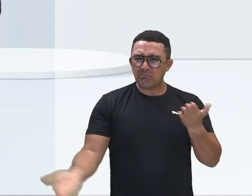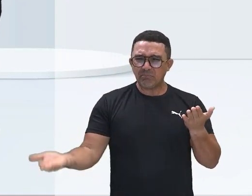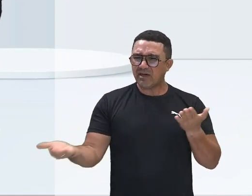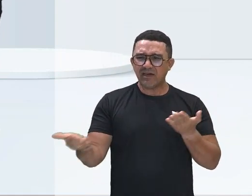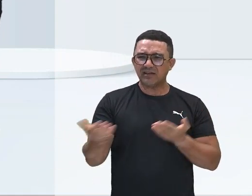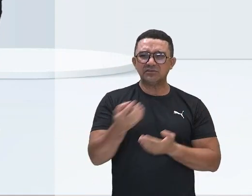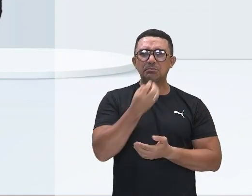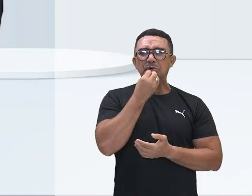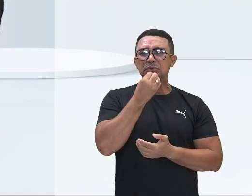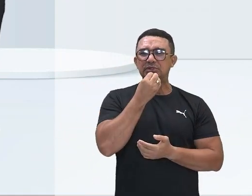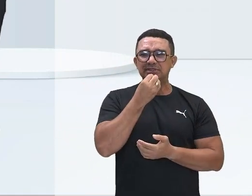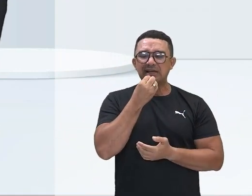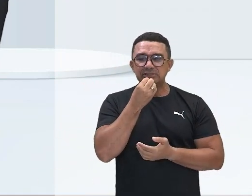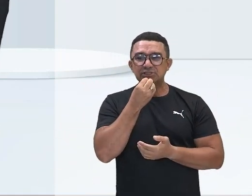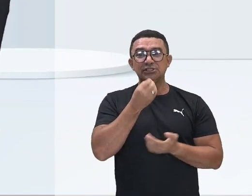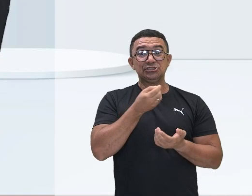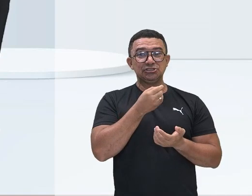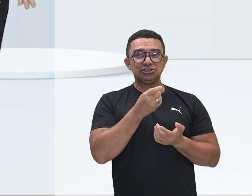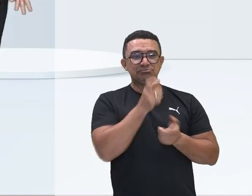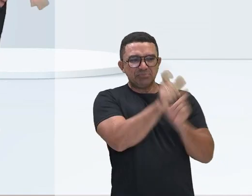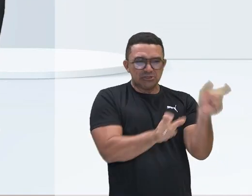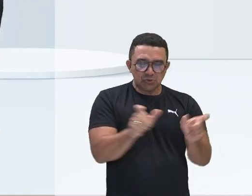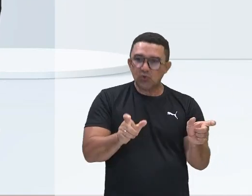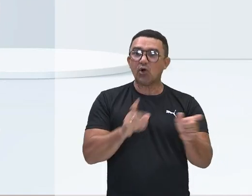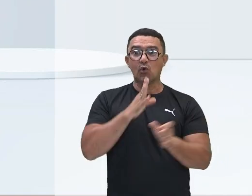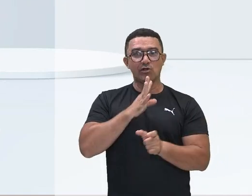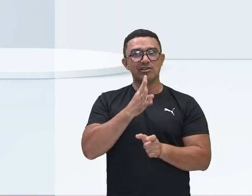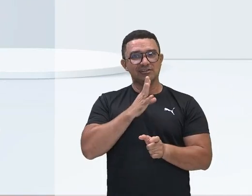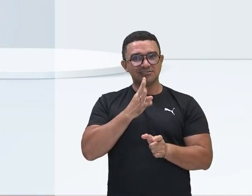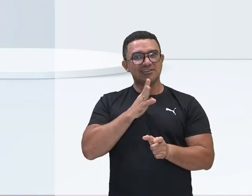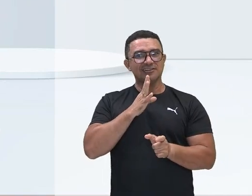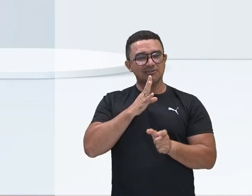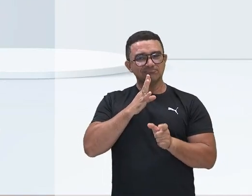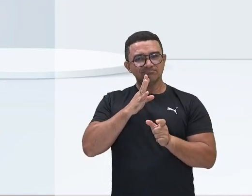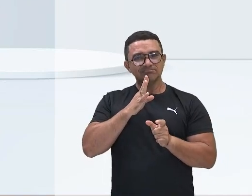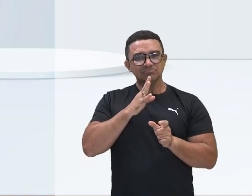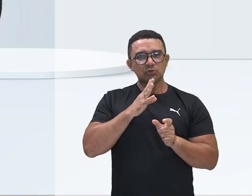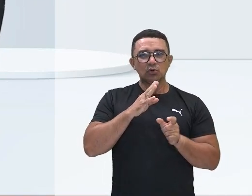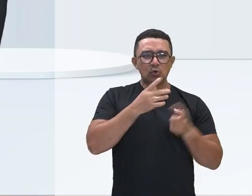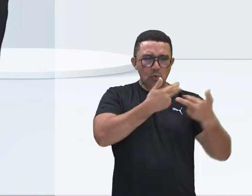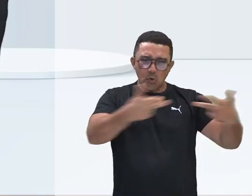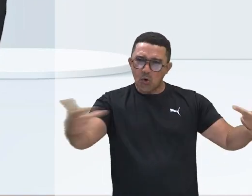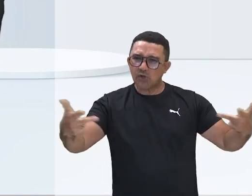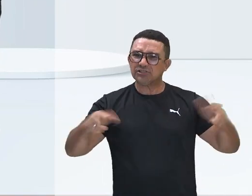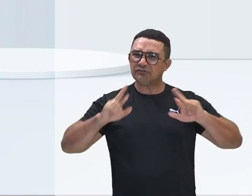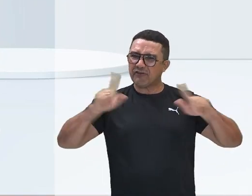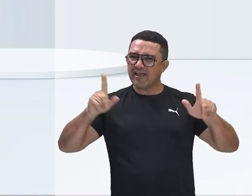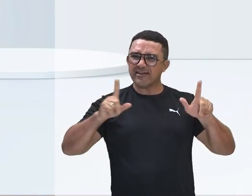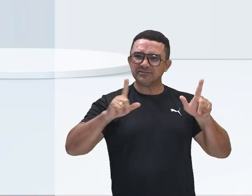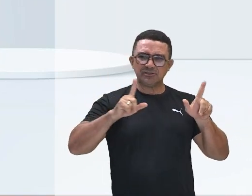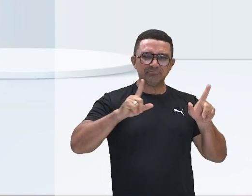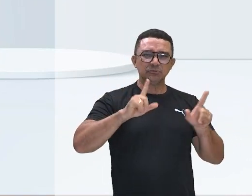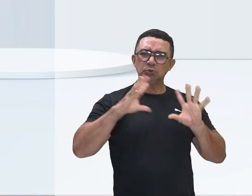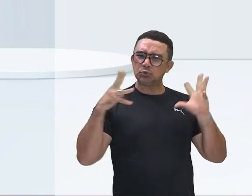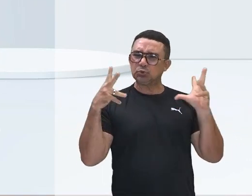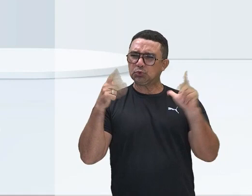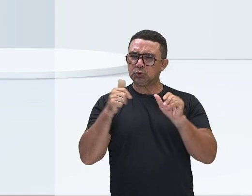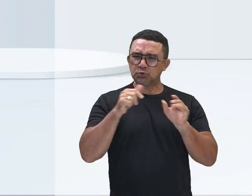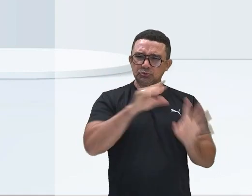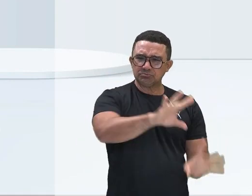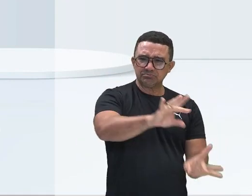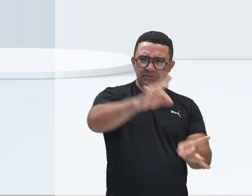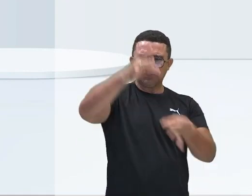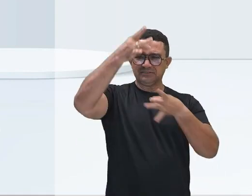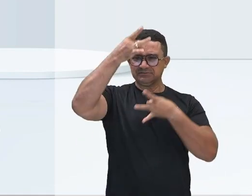algo novo, de aprender algo diferente que pode agregar para a sua vida. Não lhe custa nada ir lá tentar aprender, respeitar